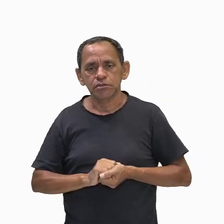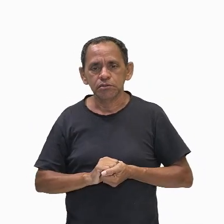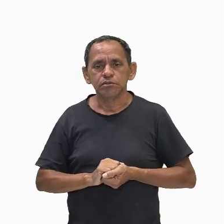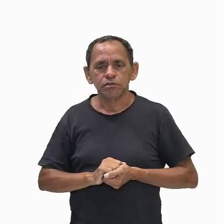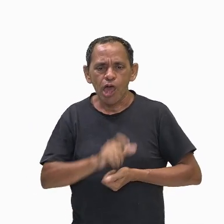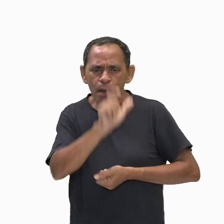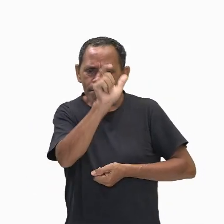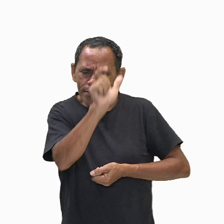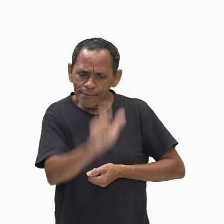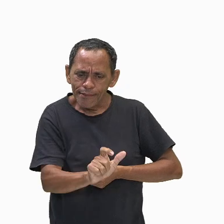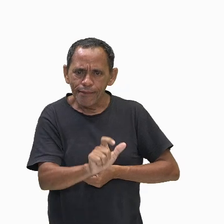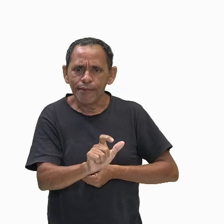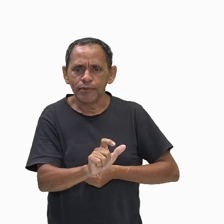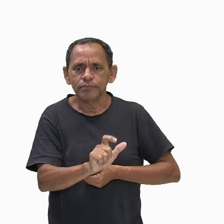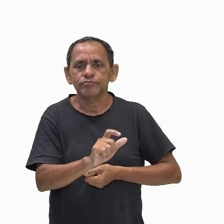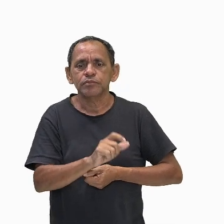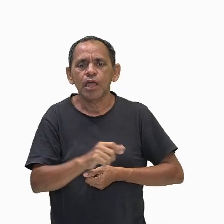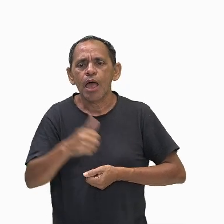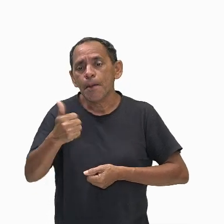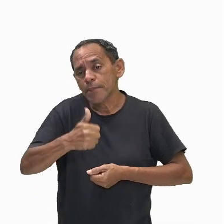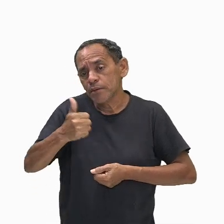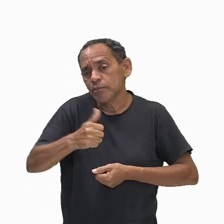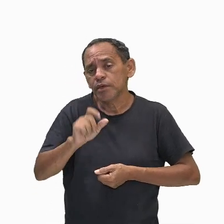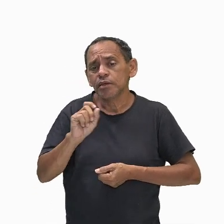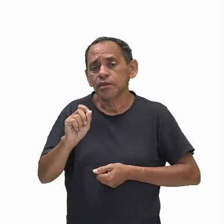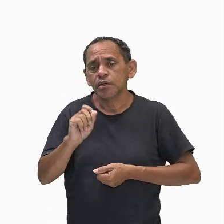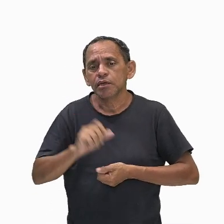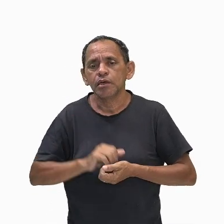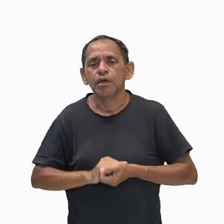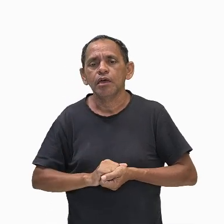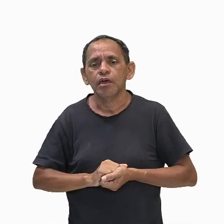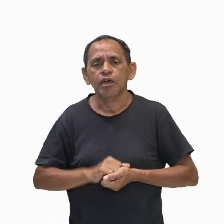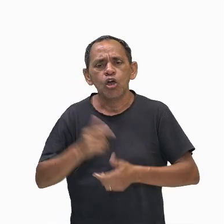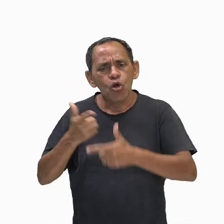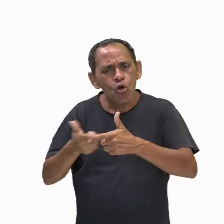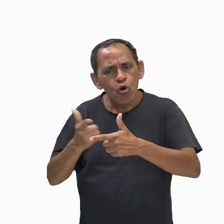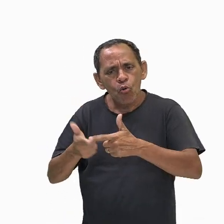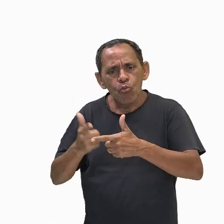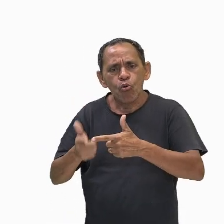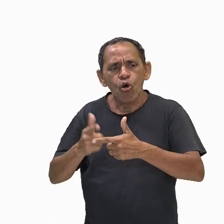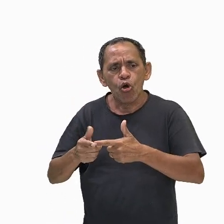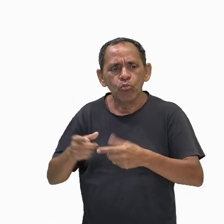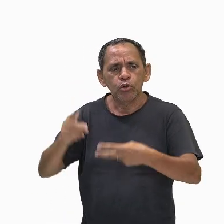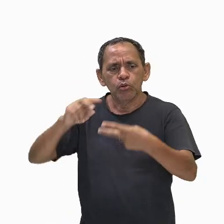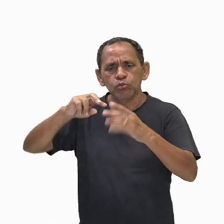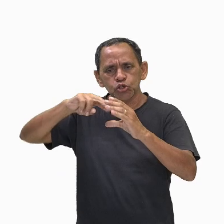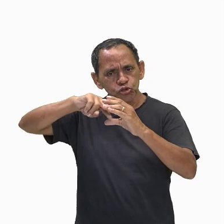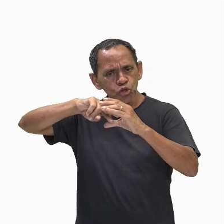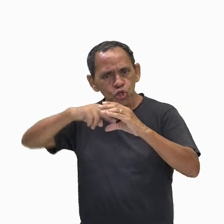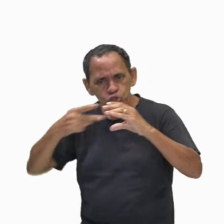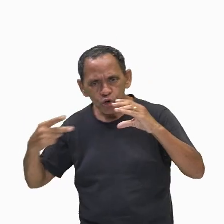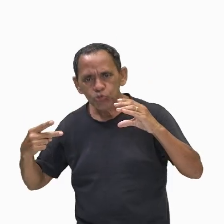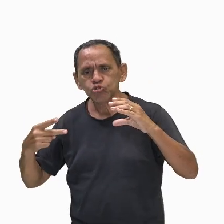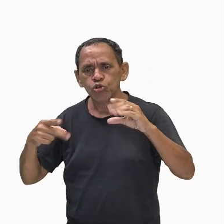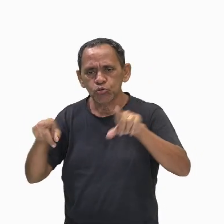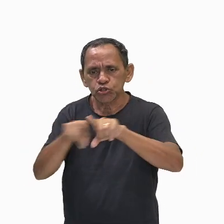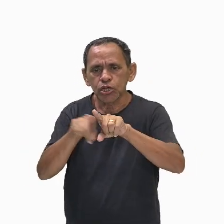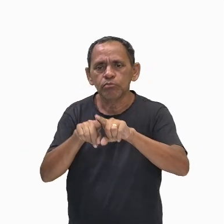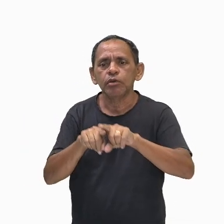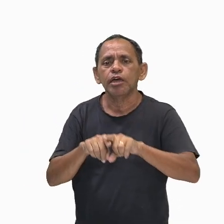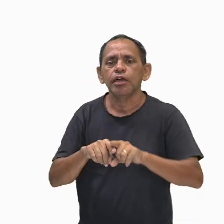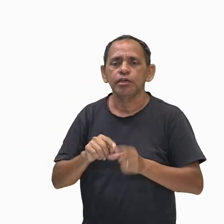indivíduo. A primeira delas são as anomalias cromossômicas. Trago aí para vocês como exemplo a síndrome de